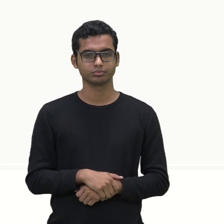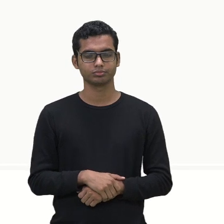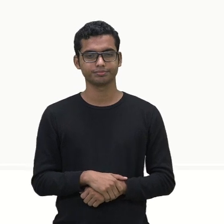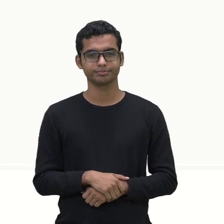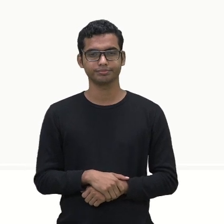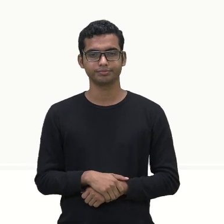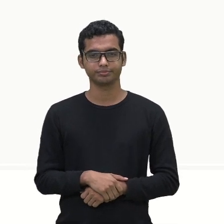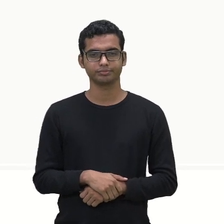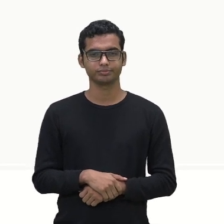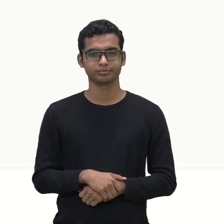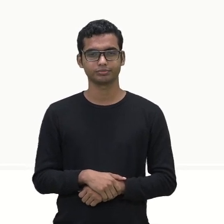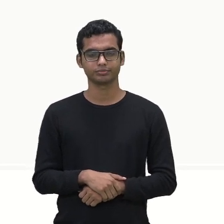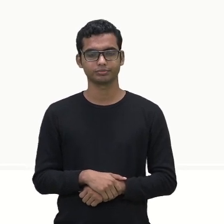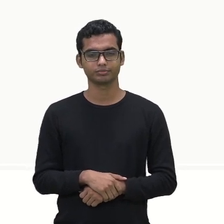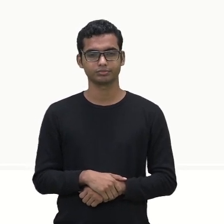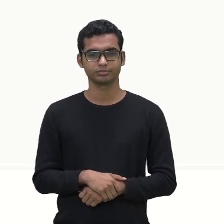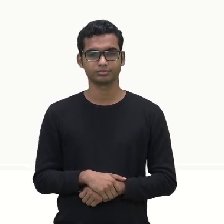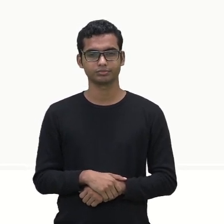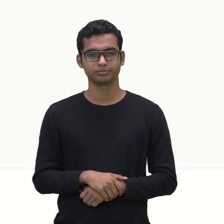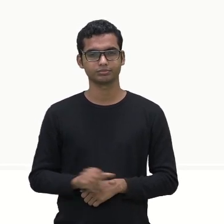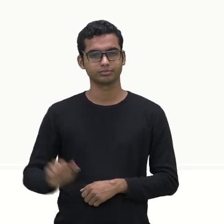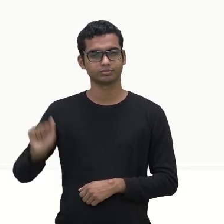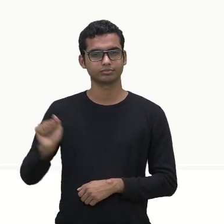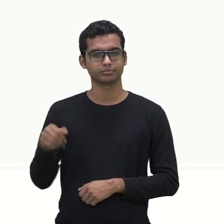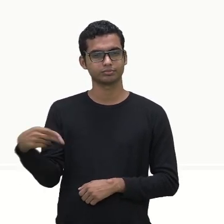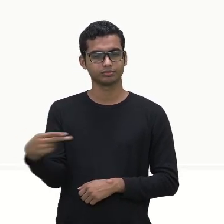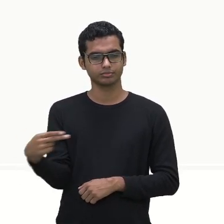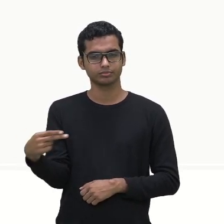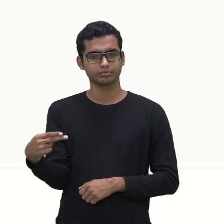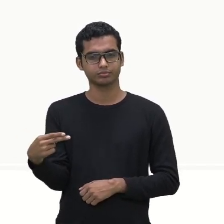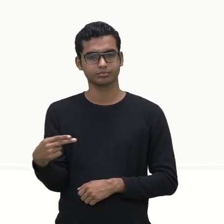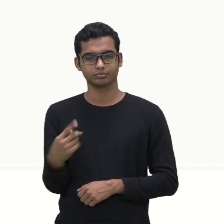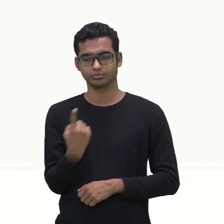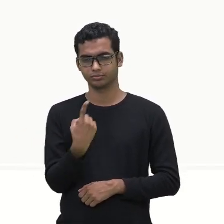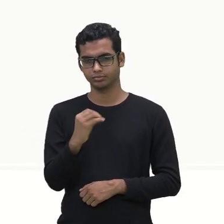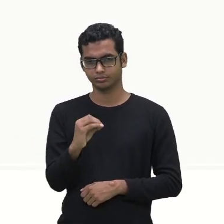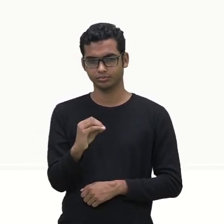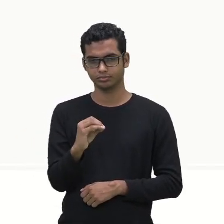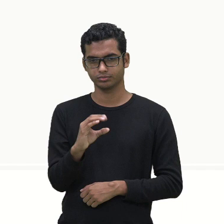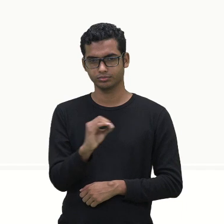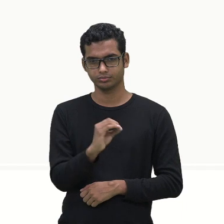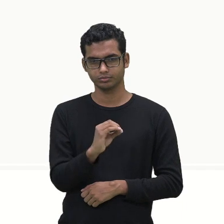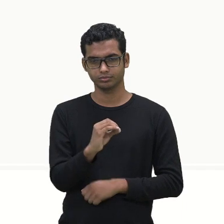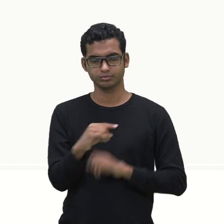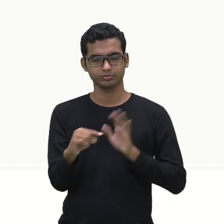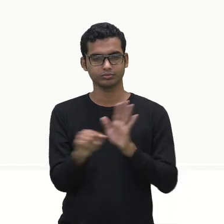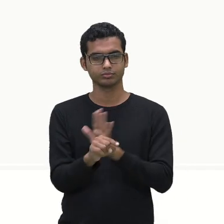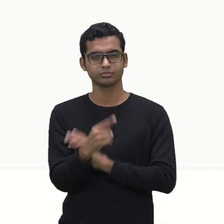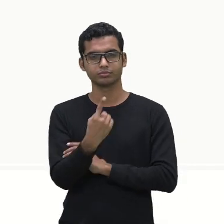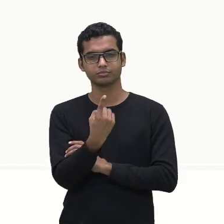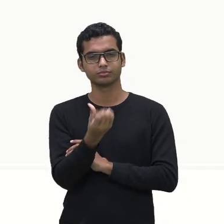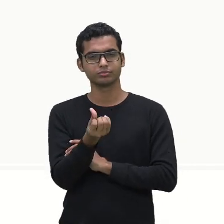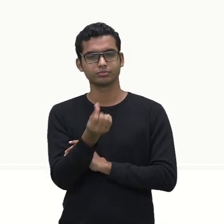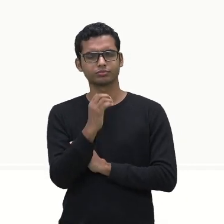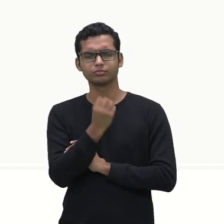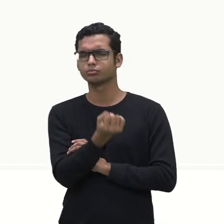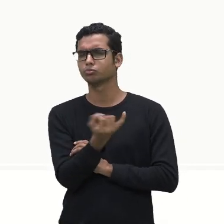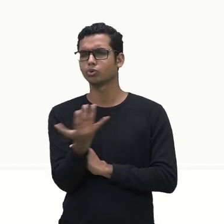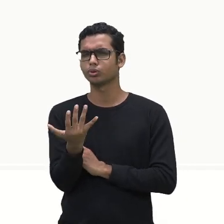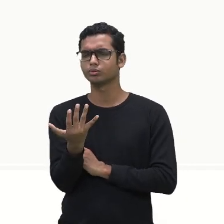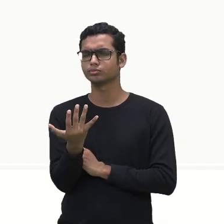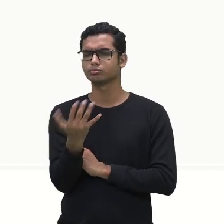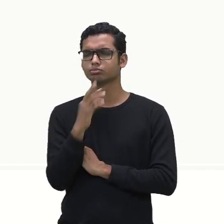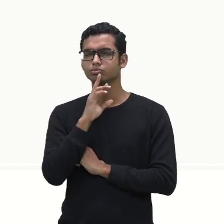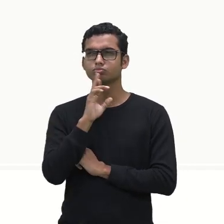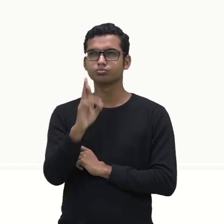circular, 100 menos 16 é igual a 84. Então,